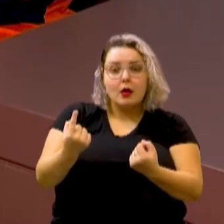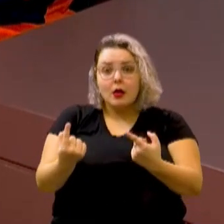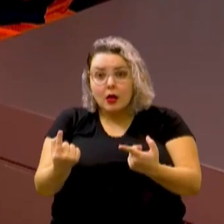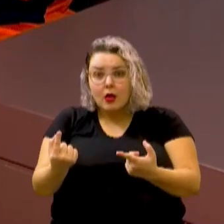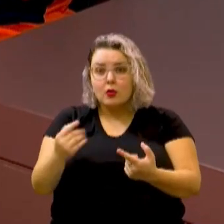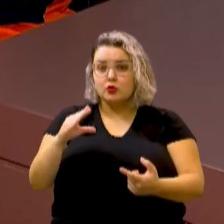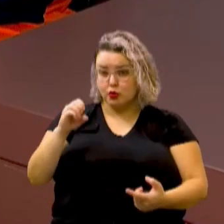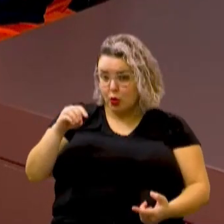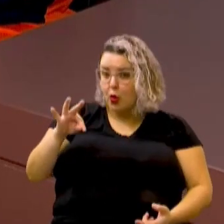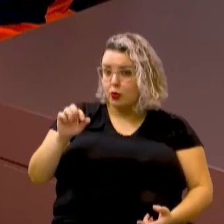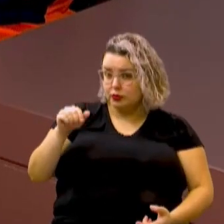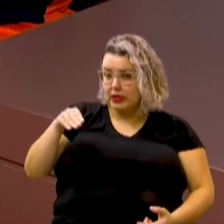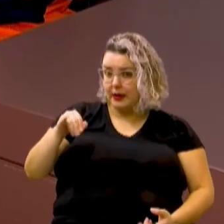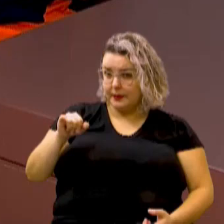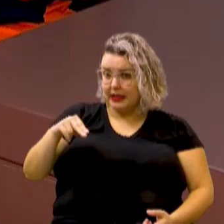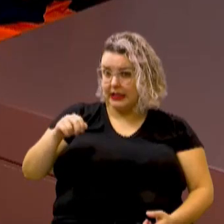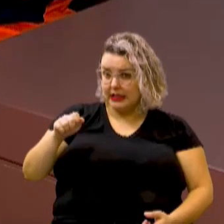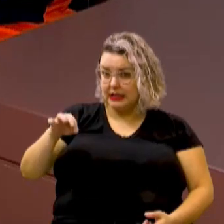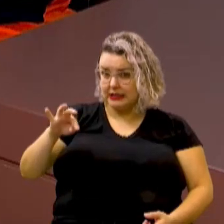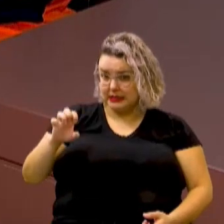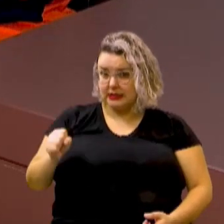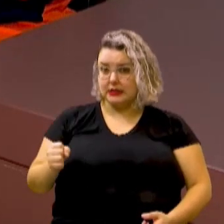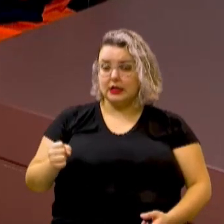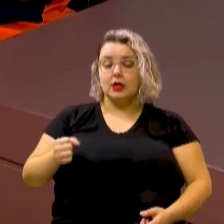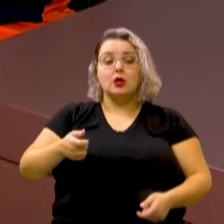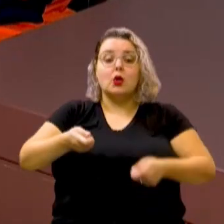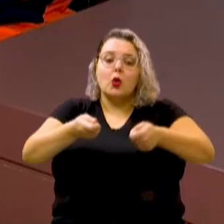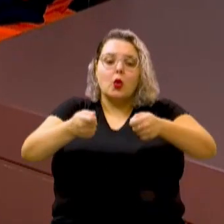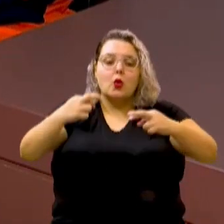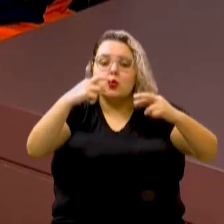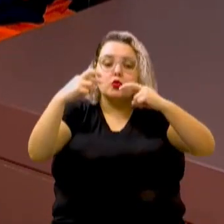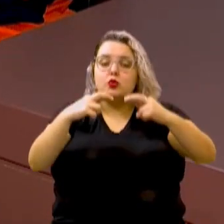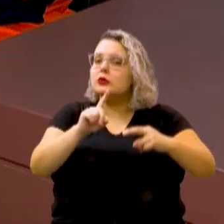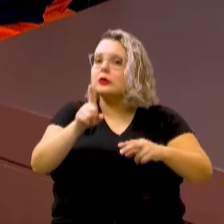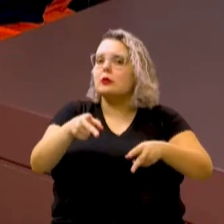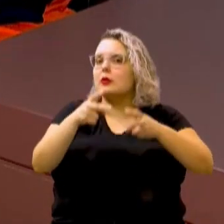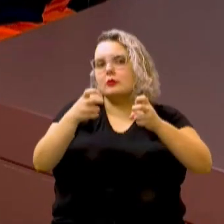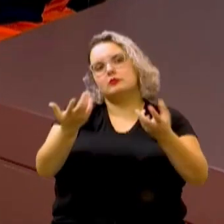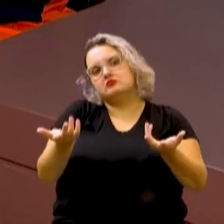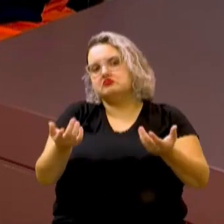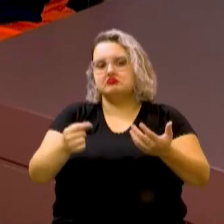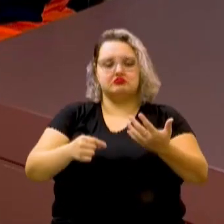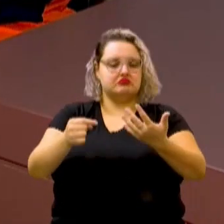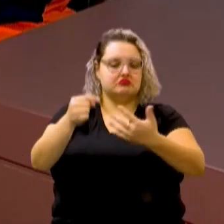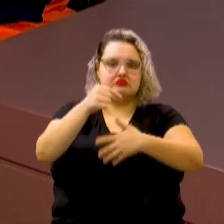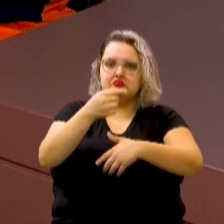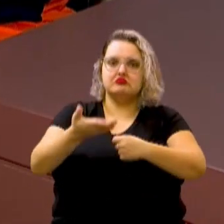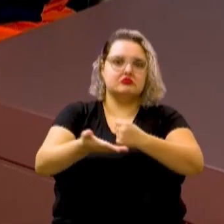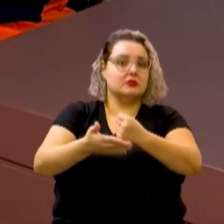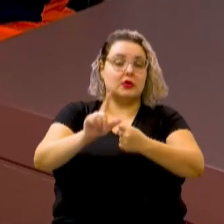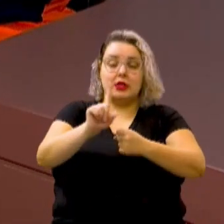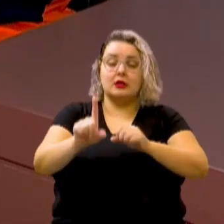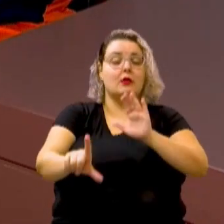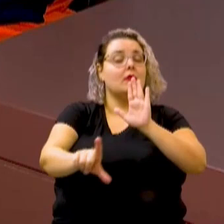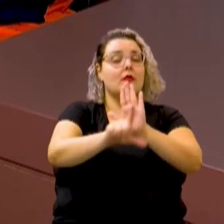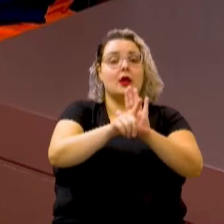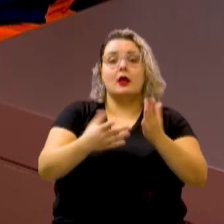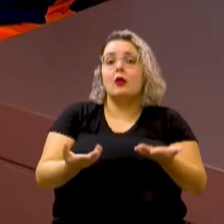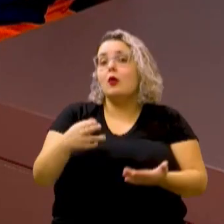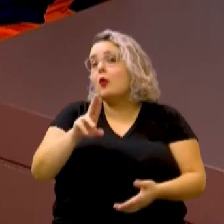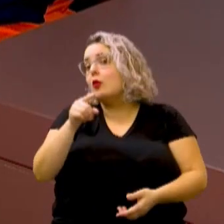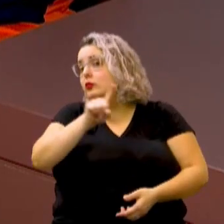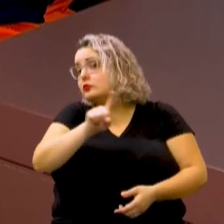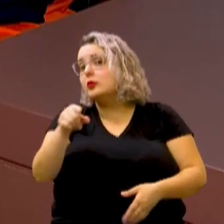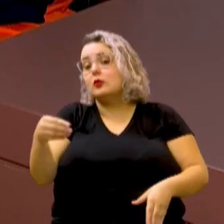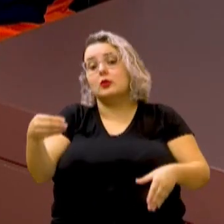que normalmente o programa de monitoramento não olha. Seja porque são compostos não legislados ou porque